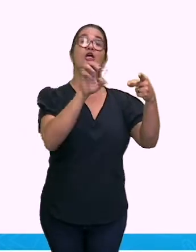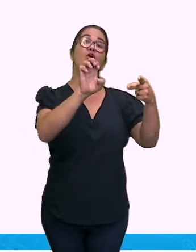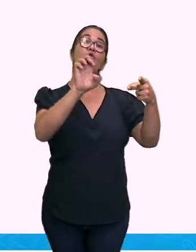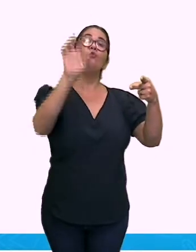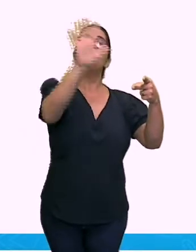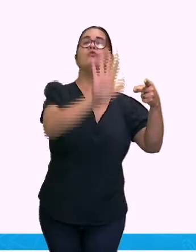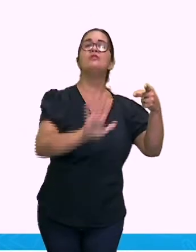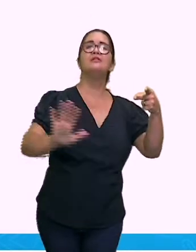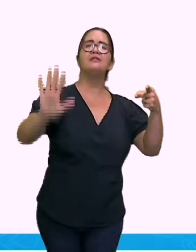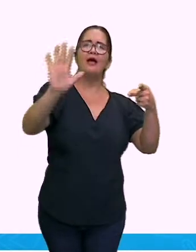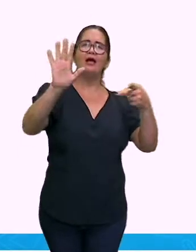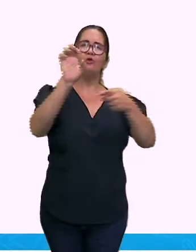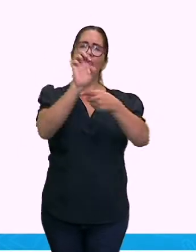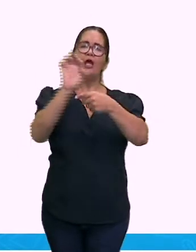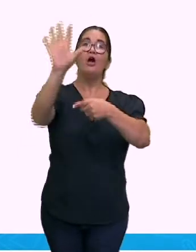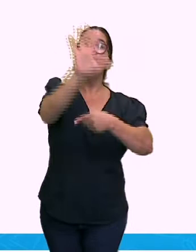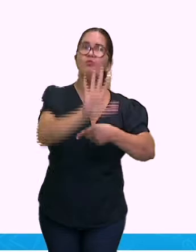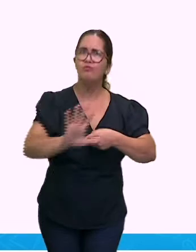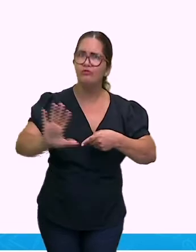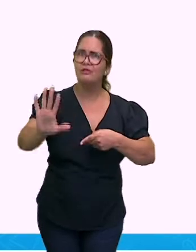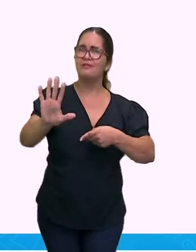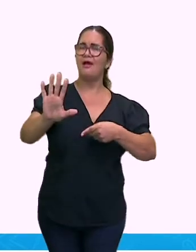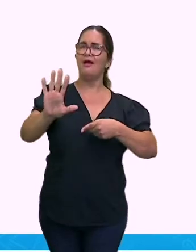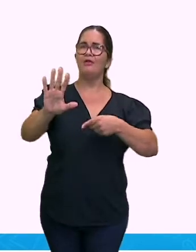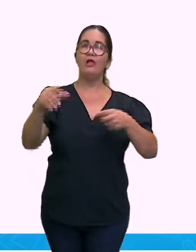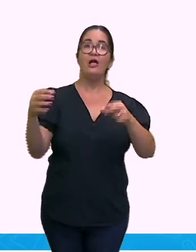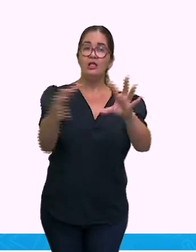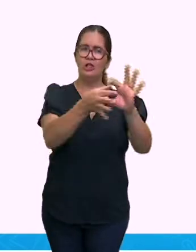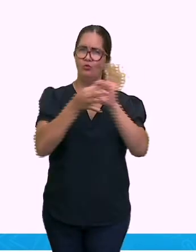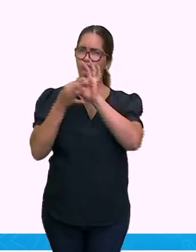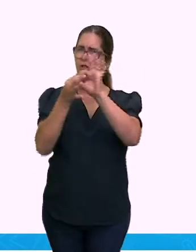iguais, pois também tem.